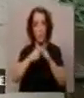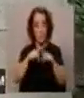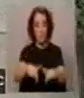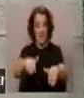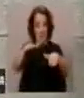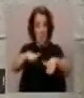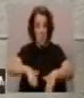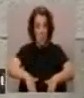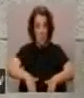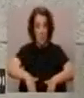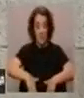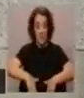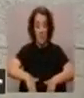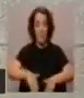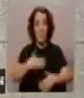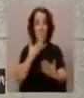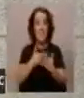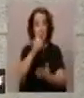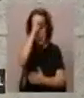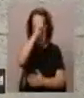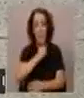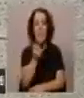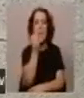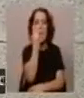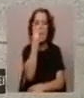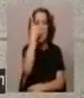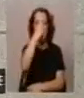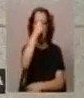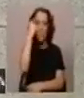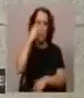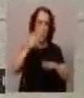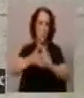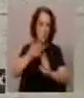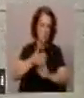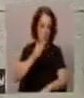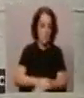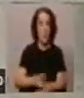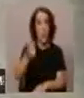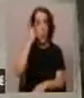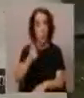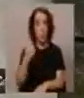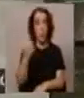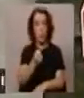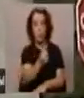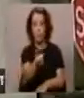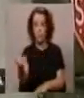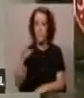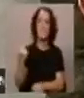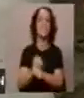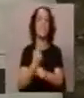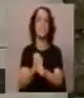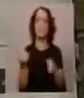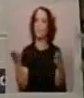total à greve neste dia. Ontem mesmo houve 12 serviços que estiveram sem nenhum enfermeiro, que estiveram encerrados. A Unidade de Cuidados